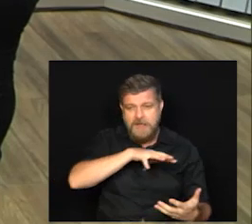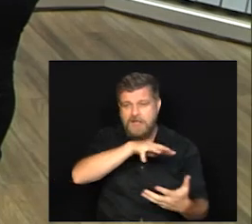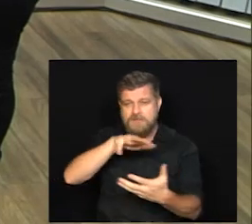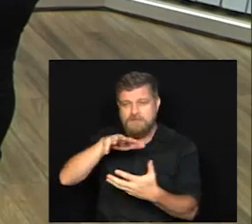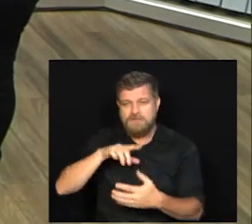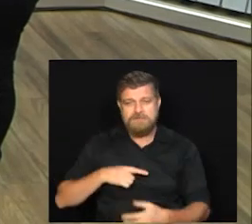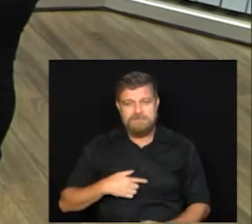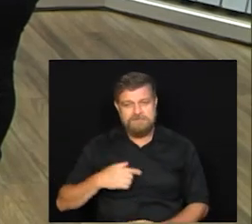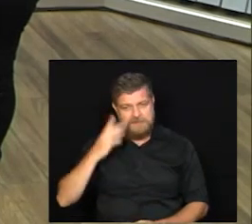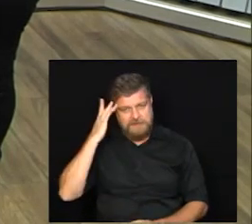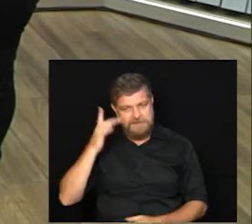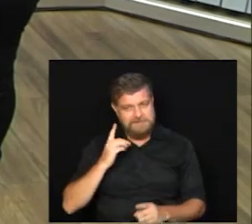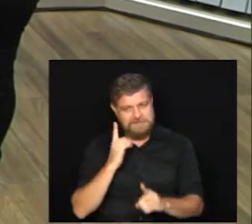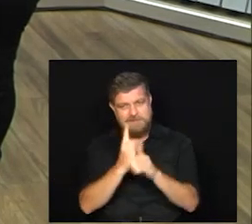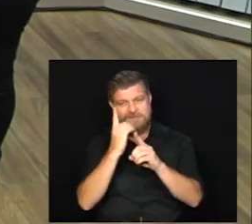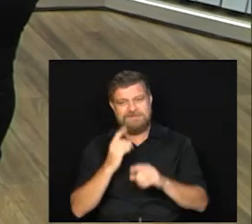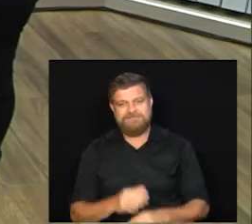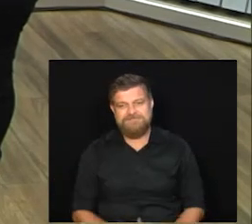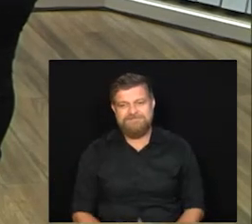Até amanhã.